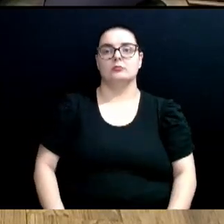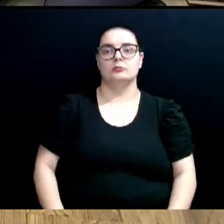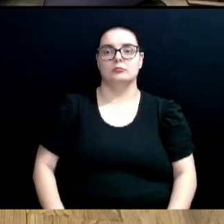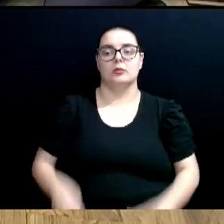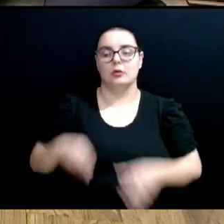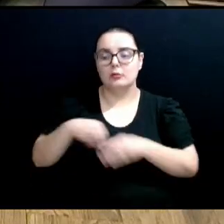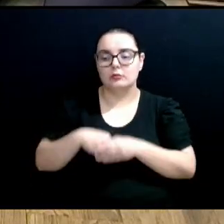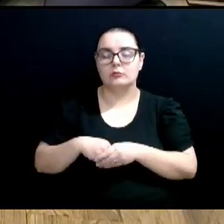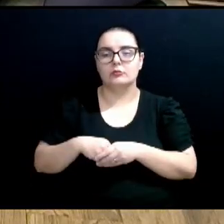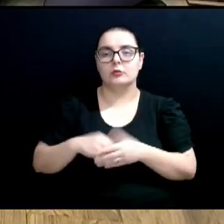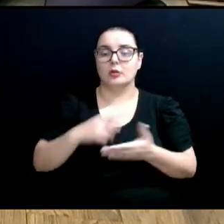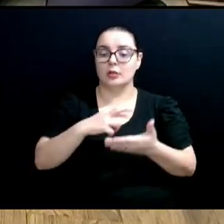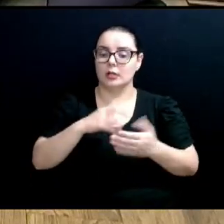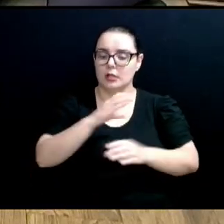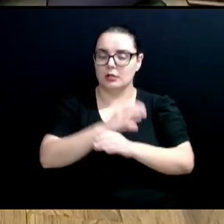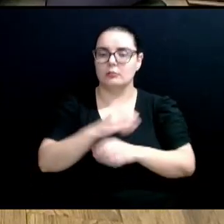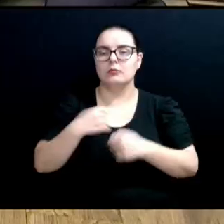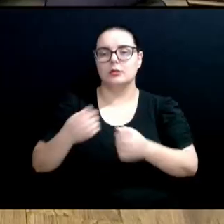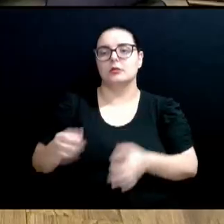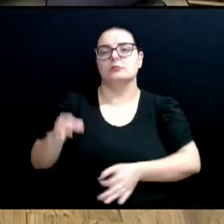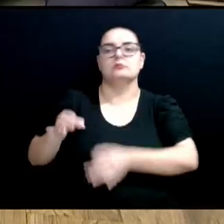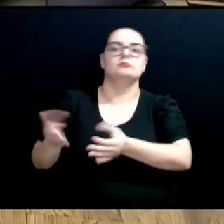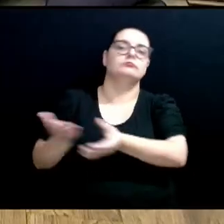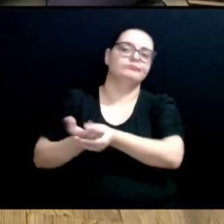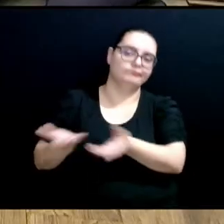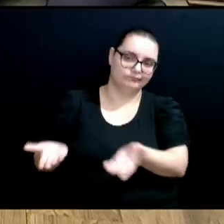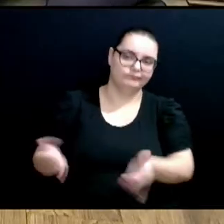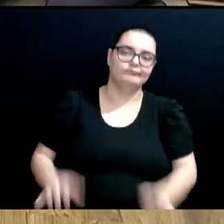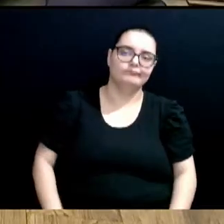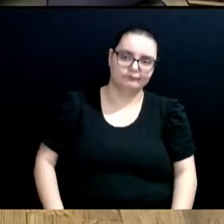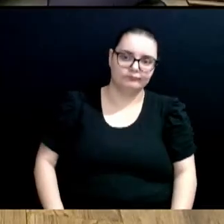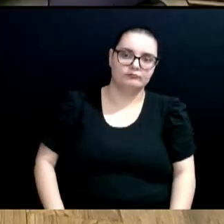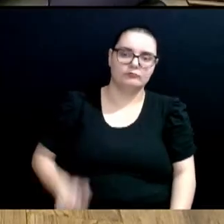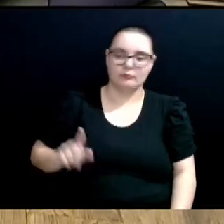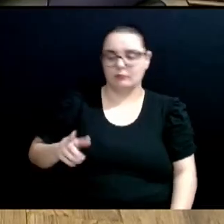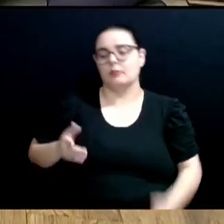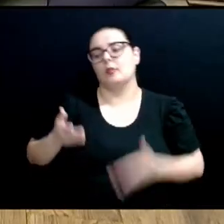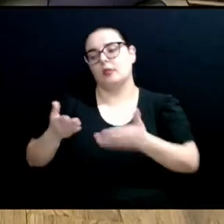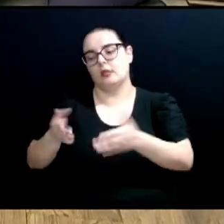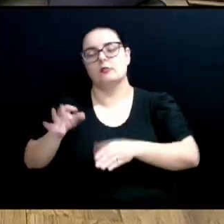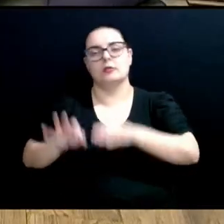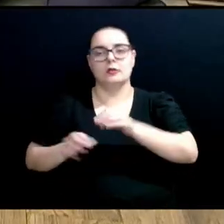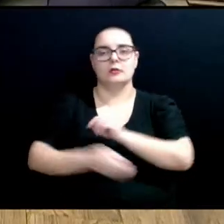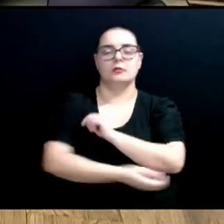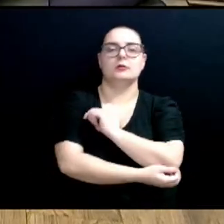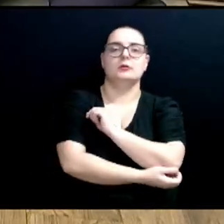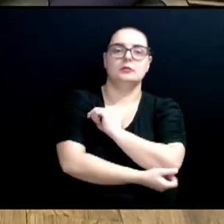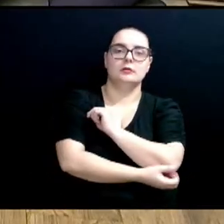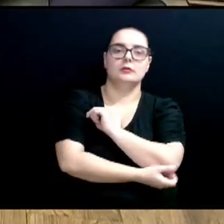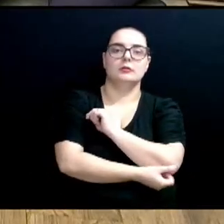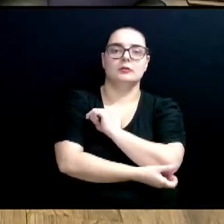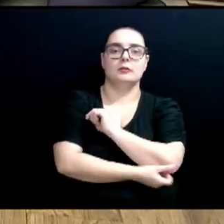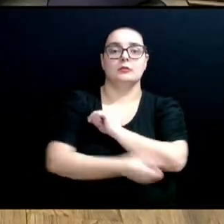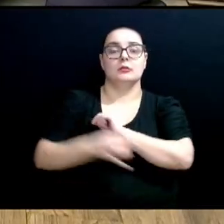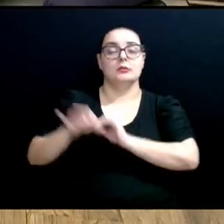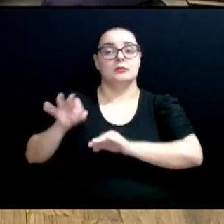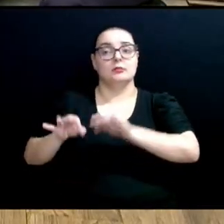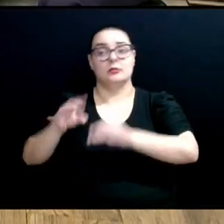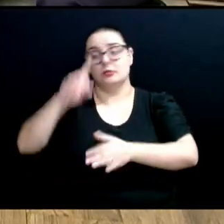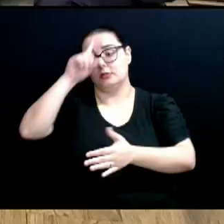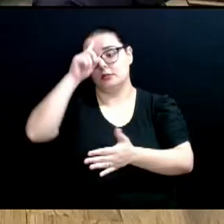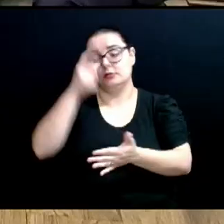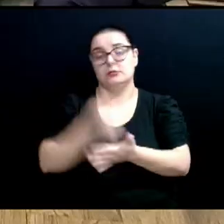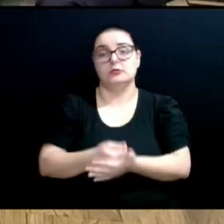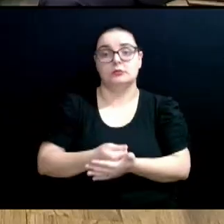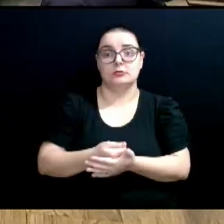tem que ajuizar a ação. E aí a questão é levada ao Judiciário. E se este Judiciário decide de forma contrária